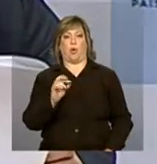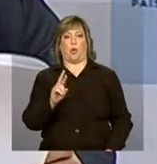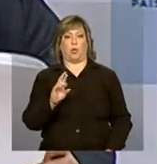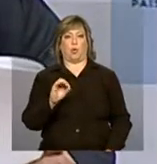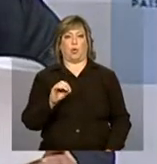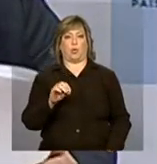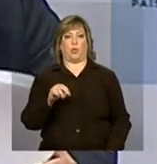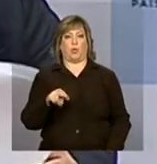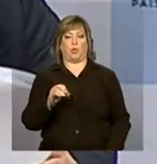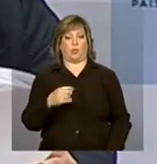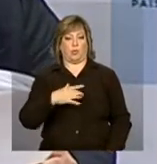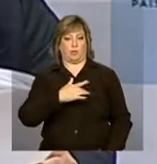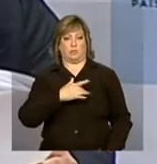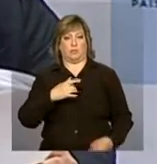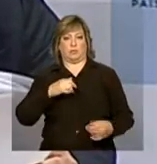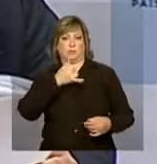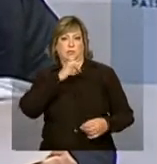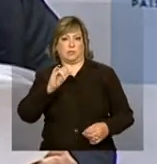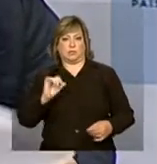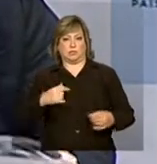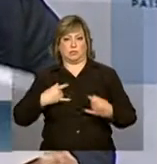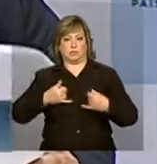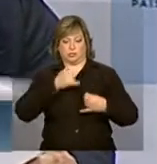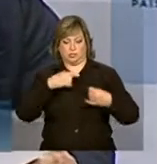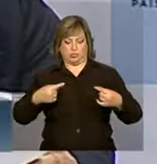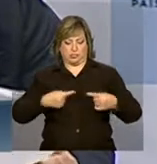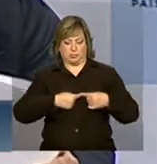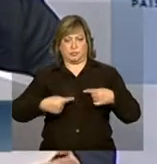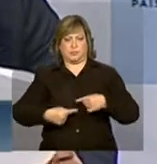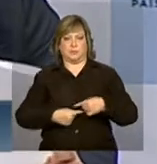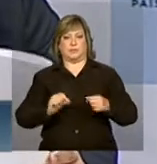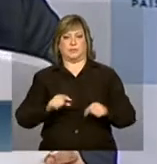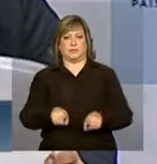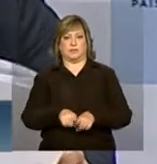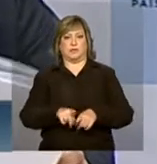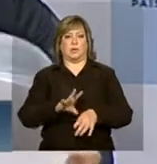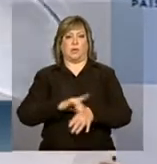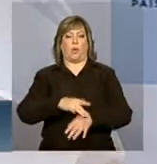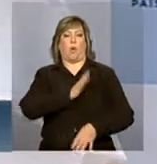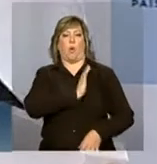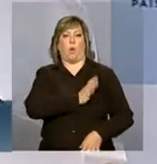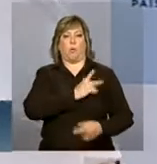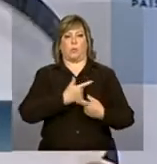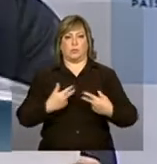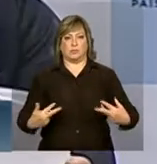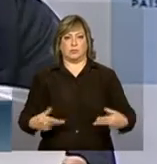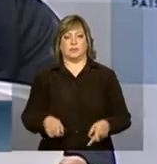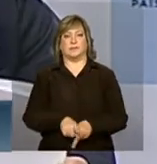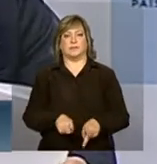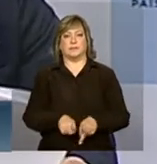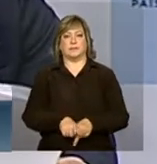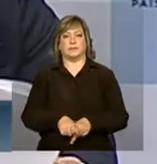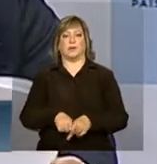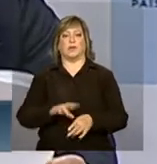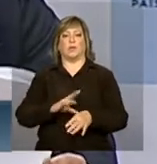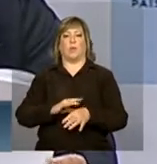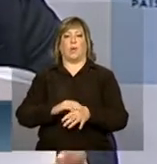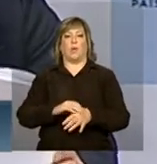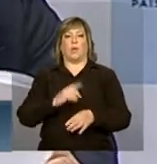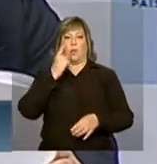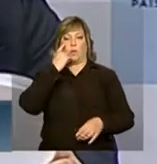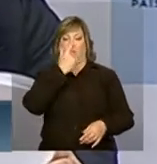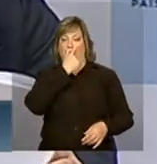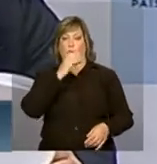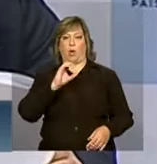risco baixo e intermediário para doenças coronarianas. E a tomografia de coerência óptica para tratamento